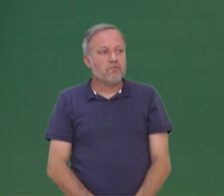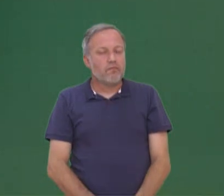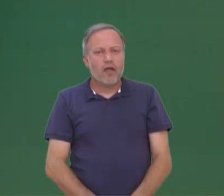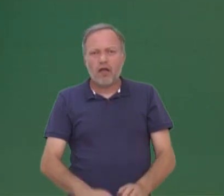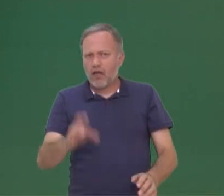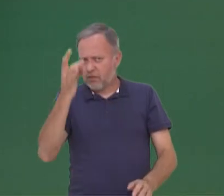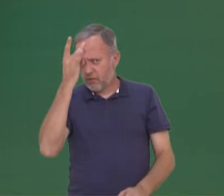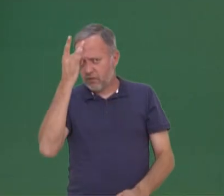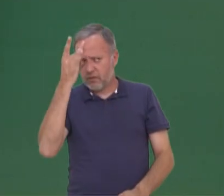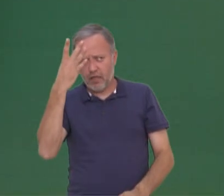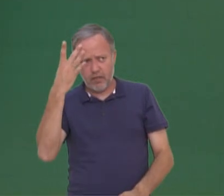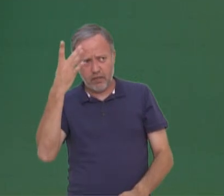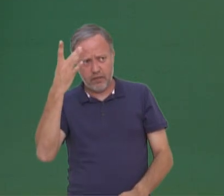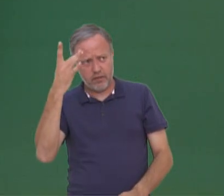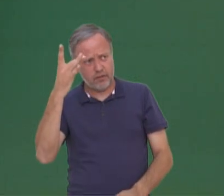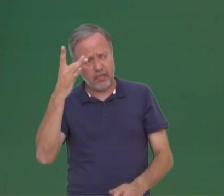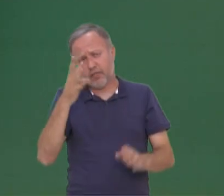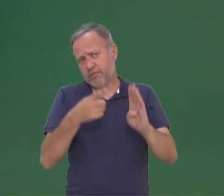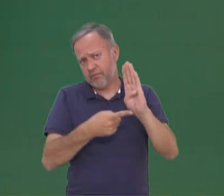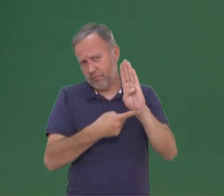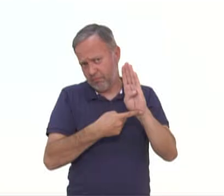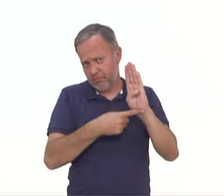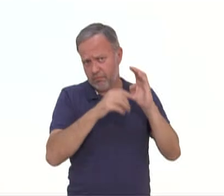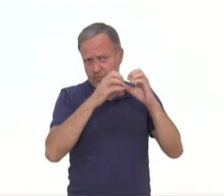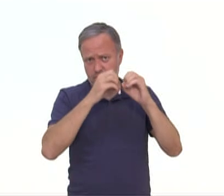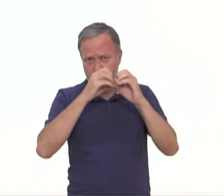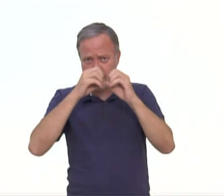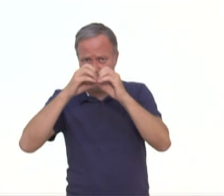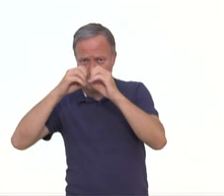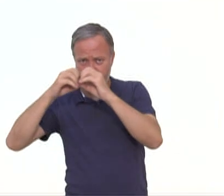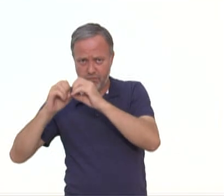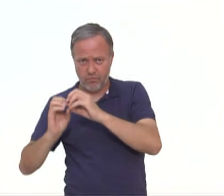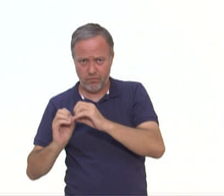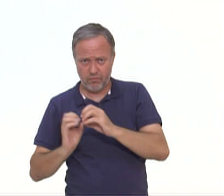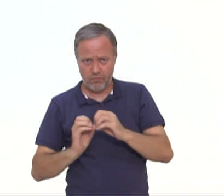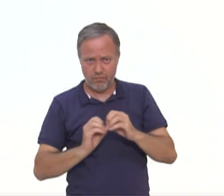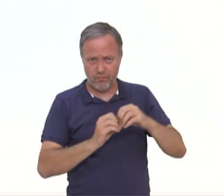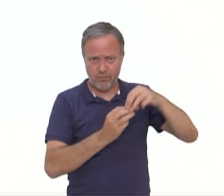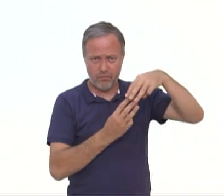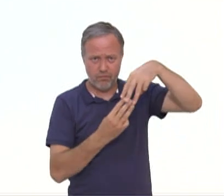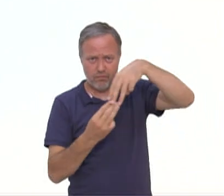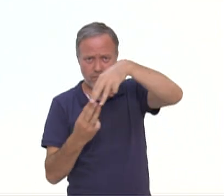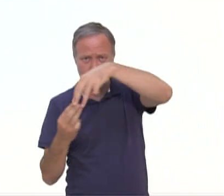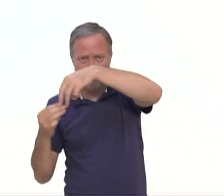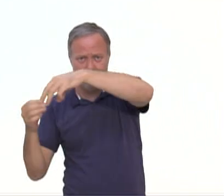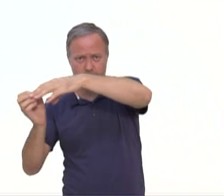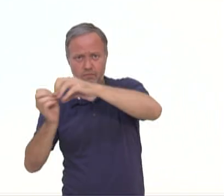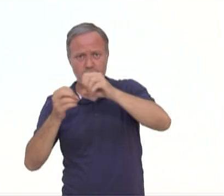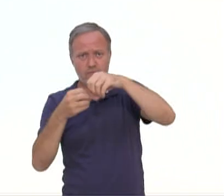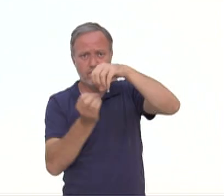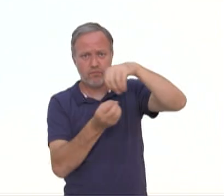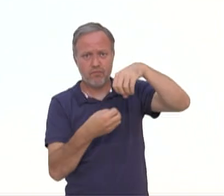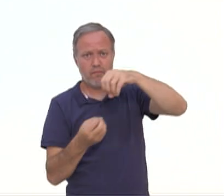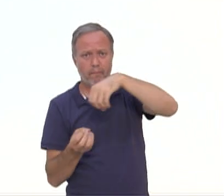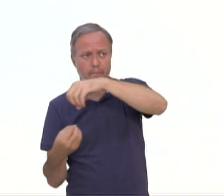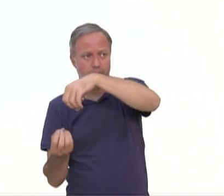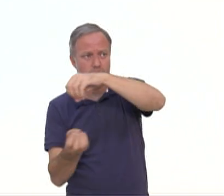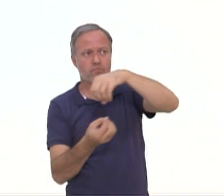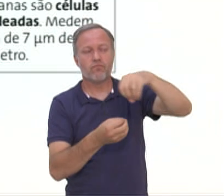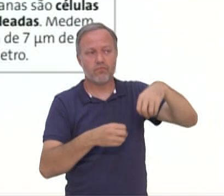Simples, né, pessoal? Modelo do mosaico fluido. Maravilha? Que bom que vocês acertaram.